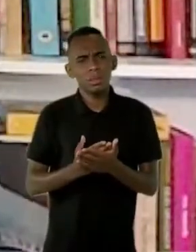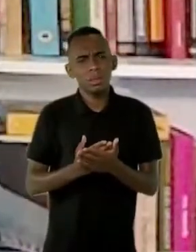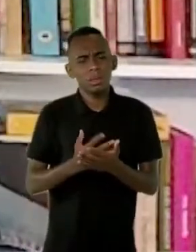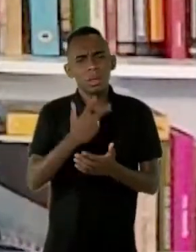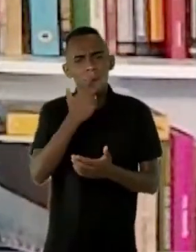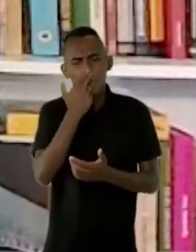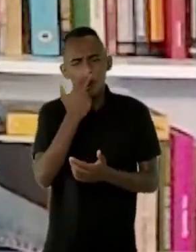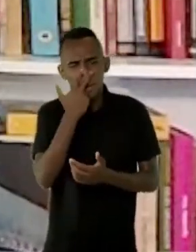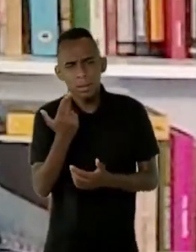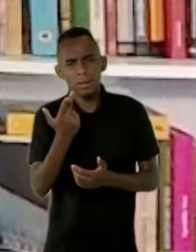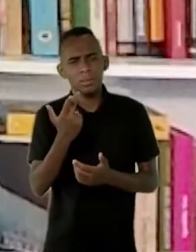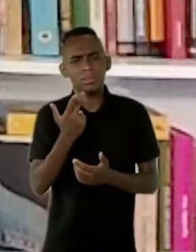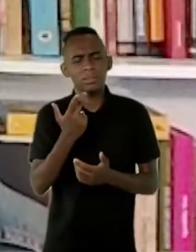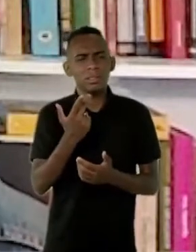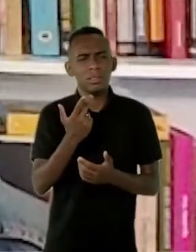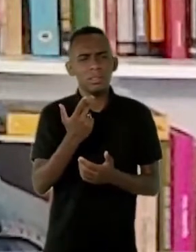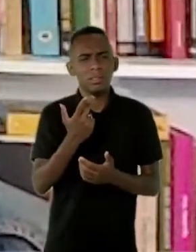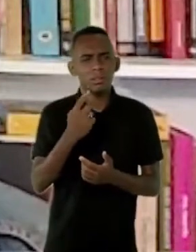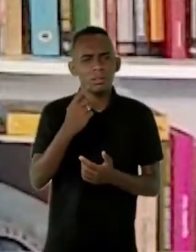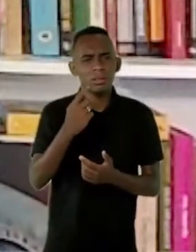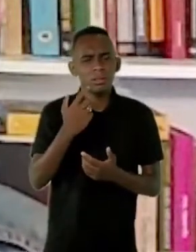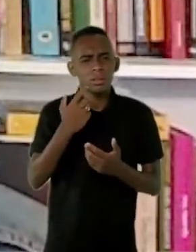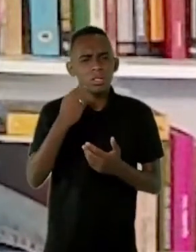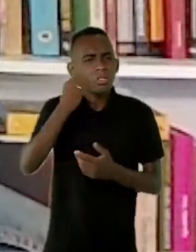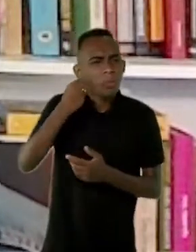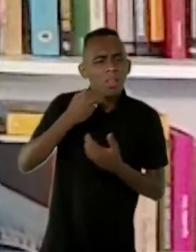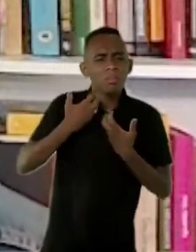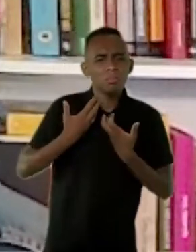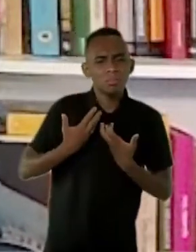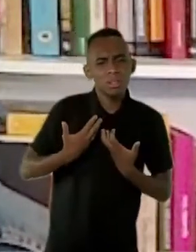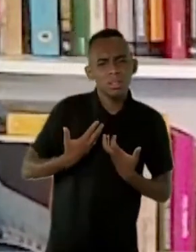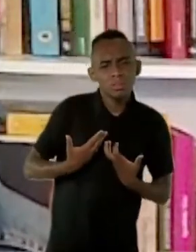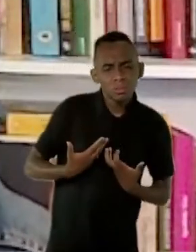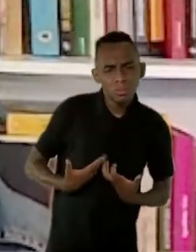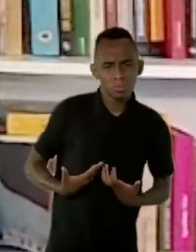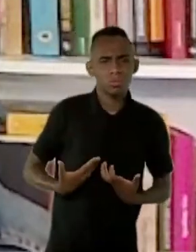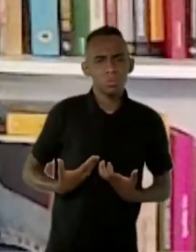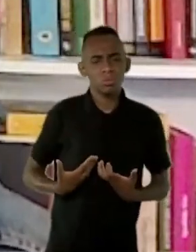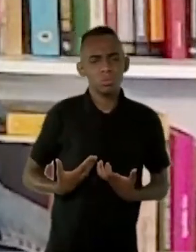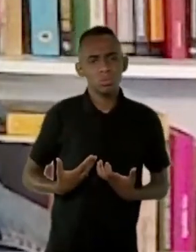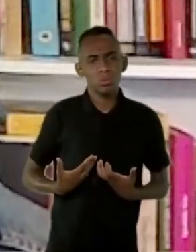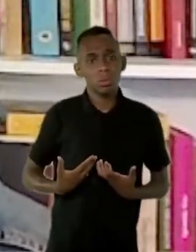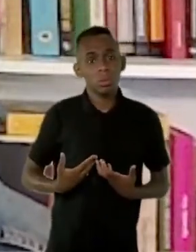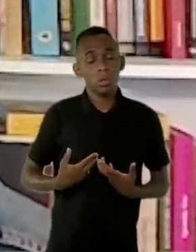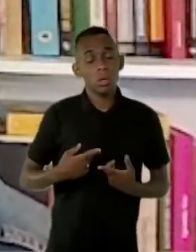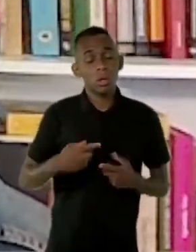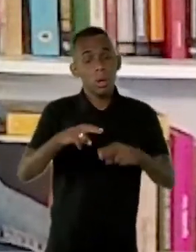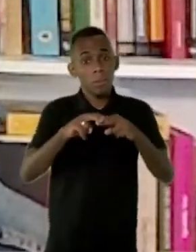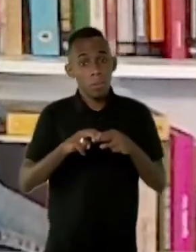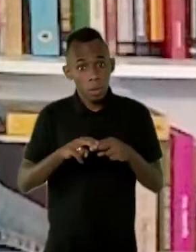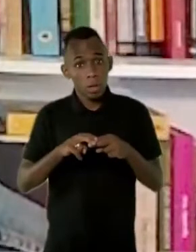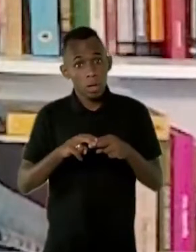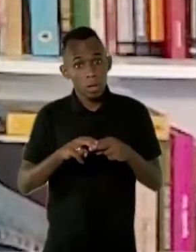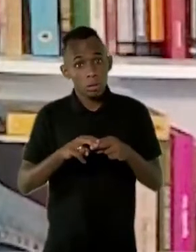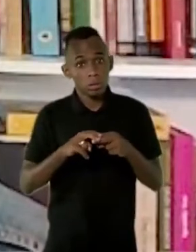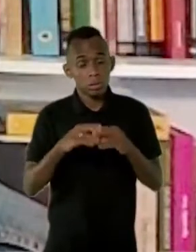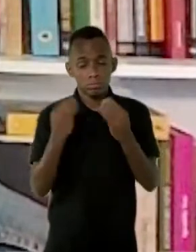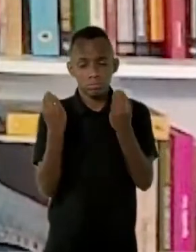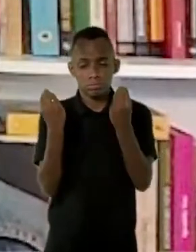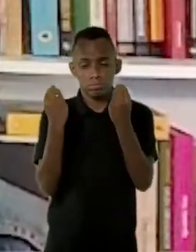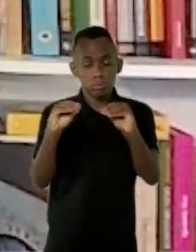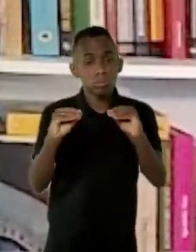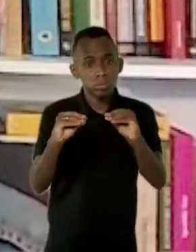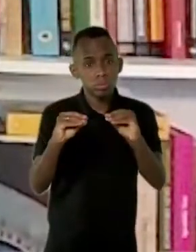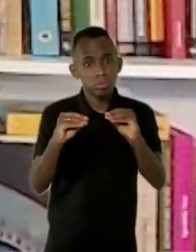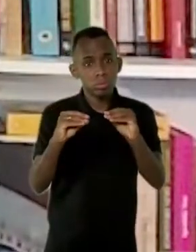de desgaste da imagem da Carolina. Isso foi aprofundado, Afonso, com a publicação do Caso de Alvenaria, que era o